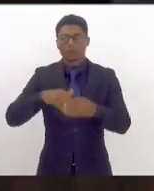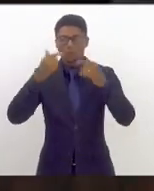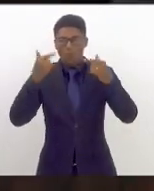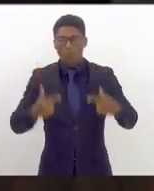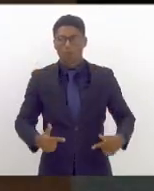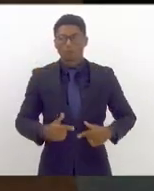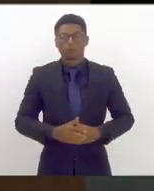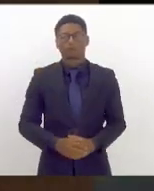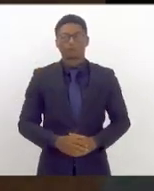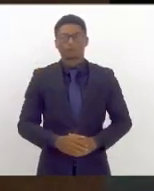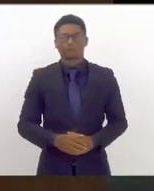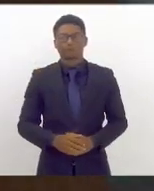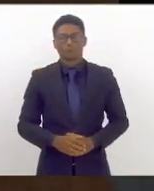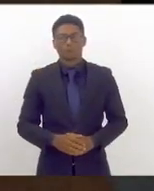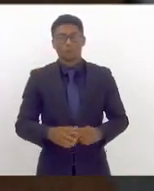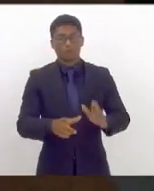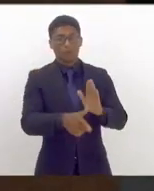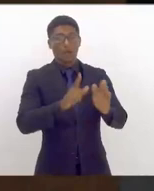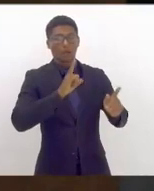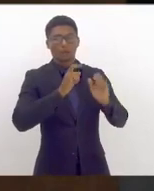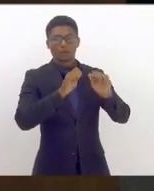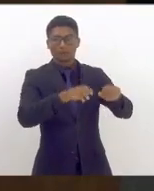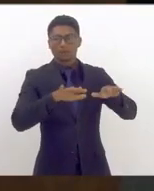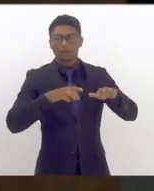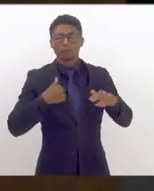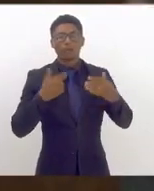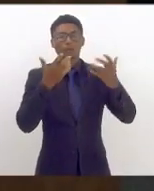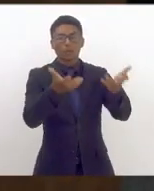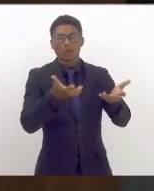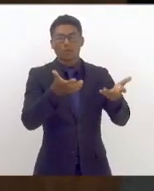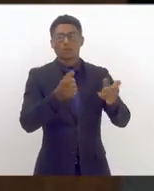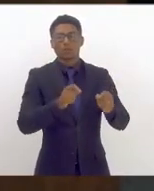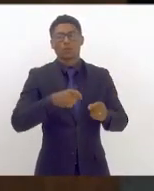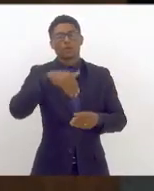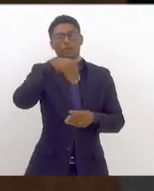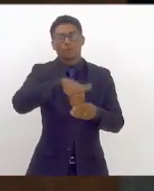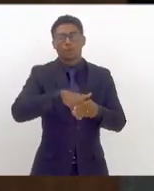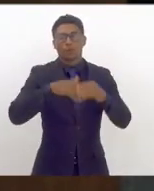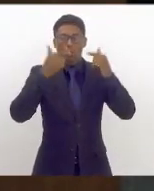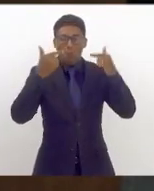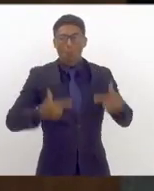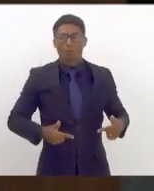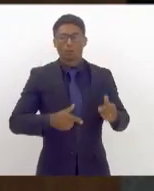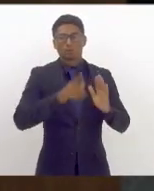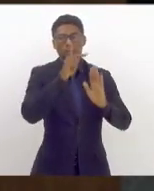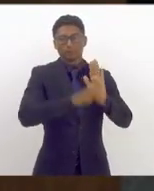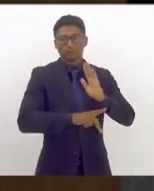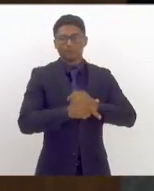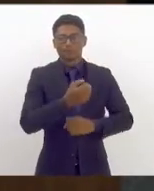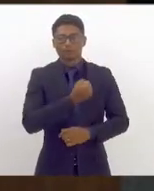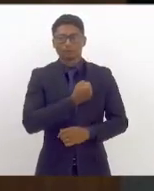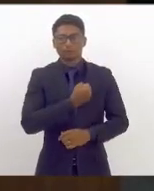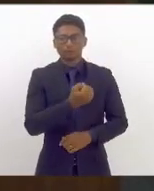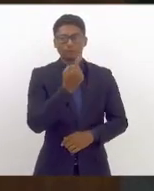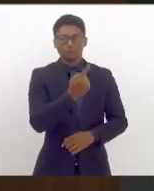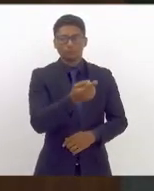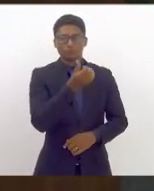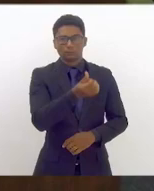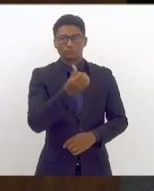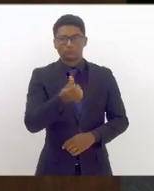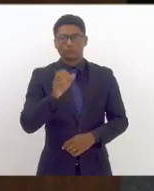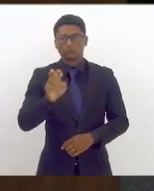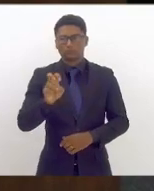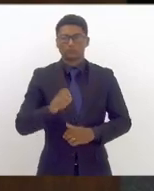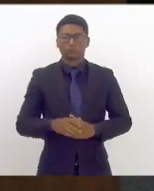Presidente na sessão anterior eu queria declarar meu voto na abstenção ao projeto de resolução 1665